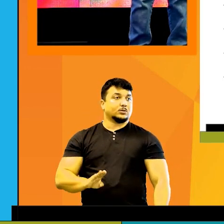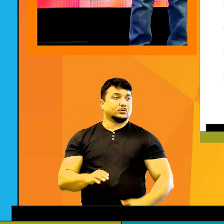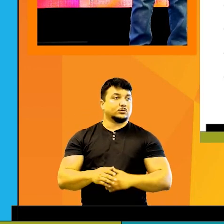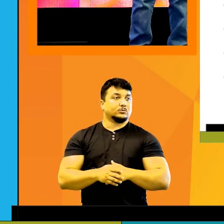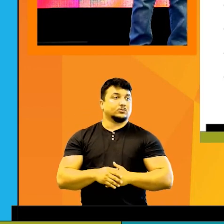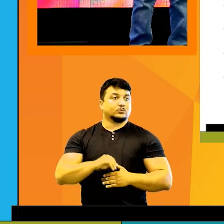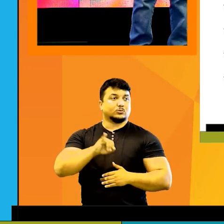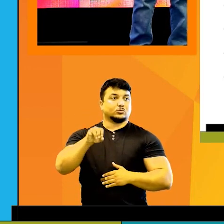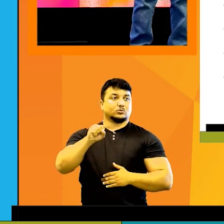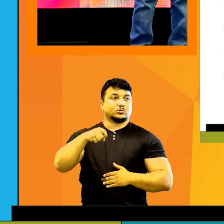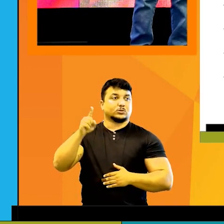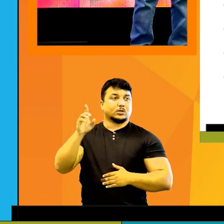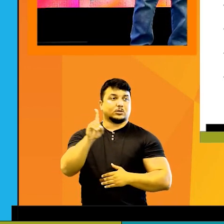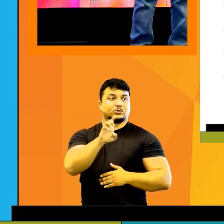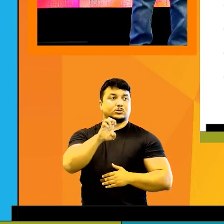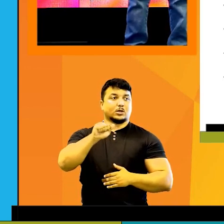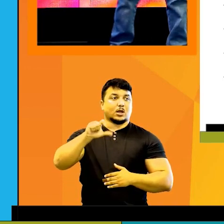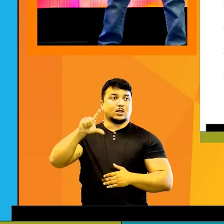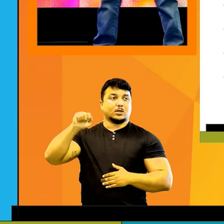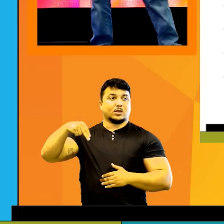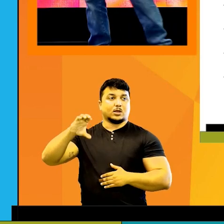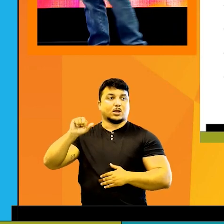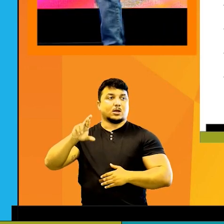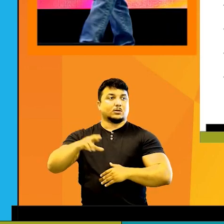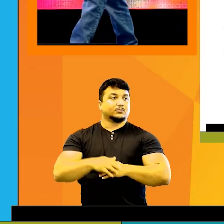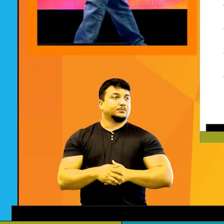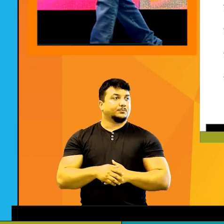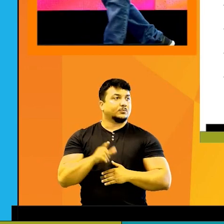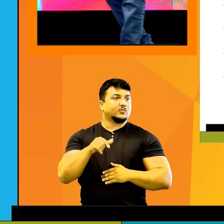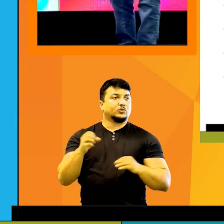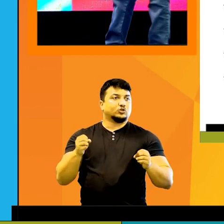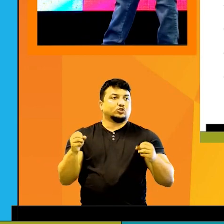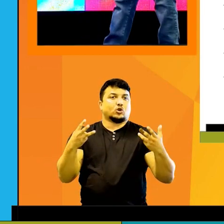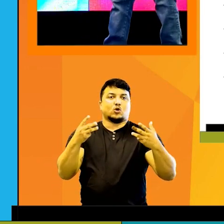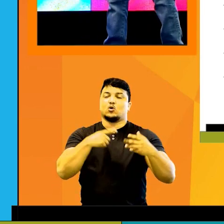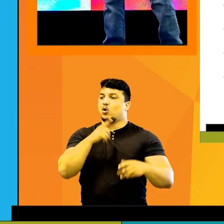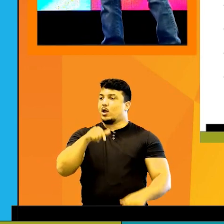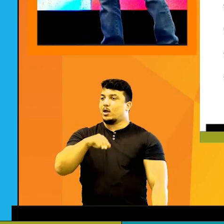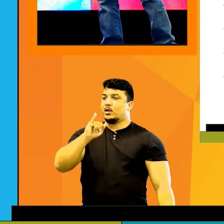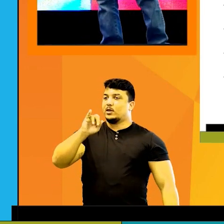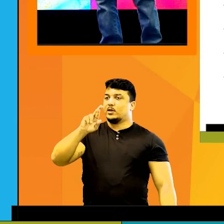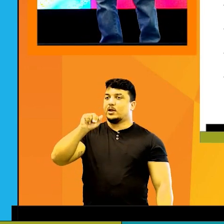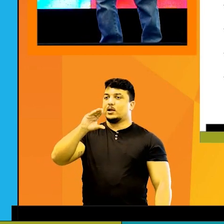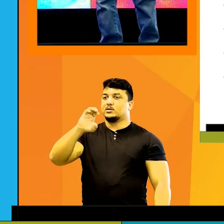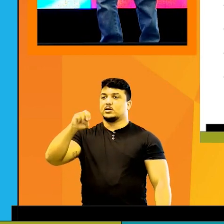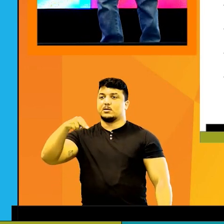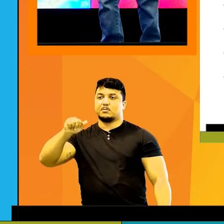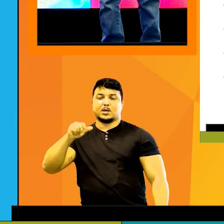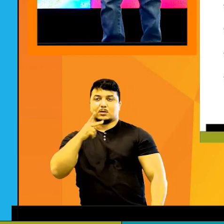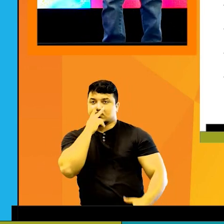José de Alencar adorou essa ideia. Aí o Alencar vem dar um show com o romance Iracema, que é uma